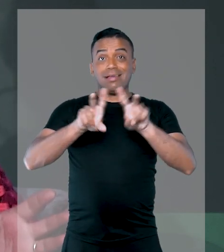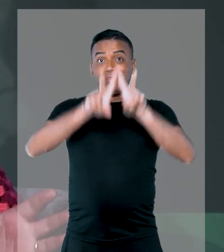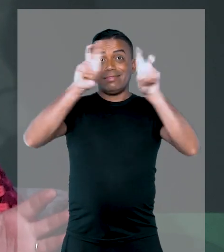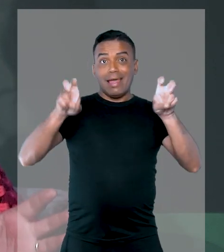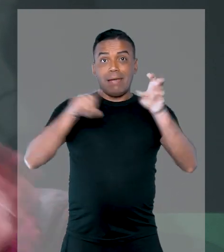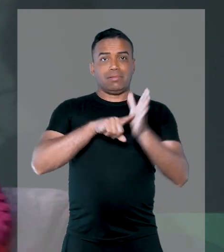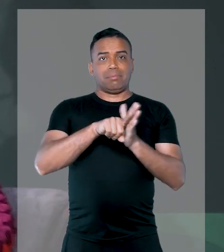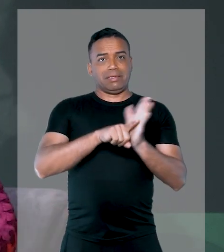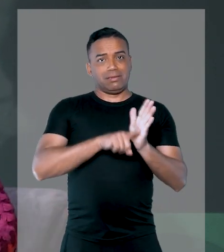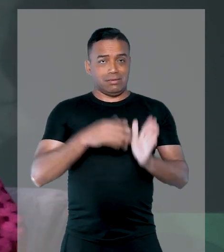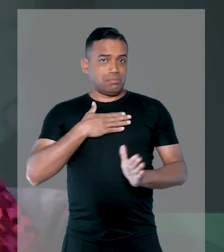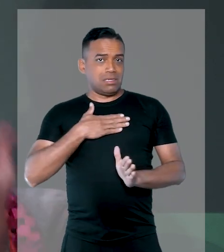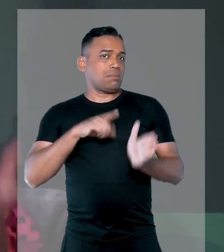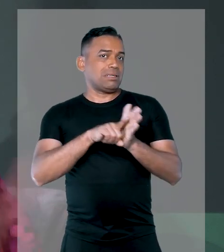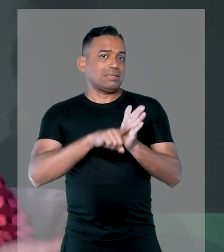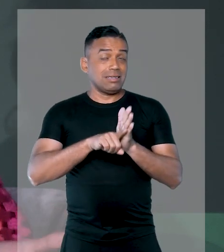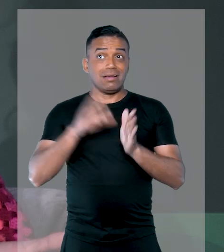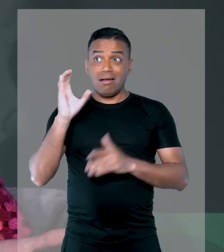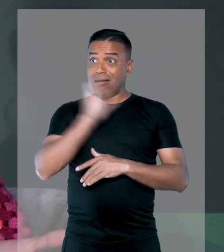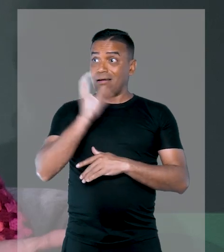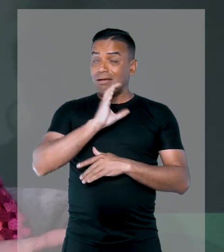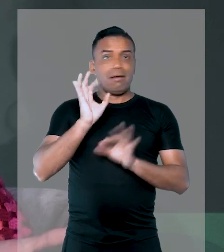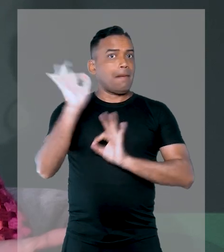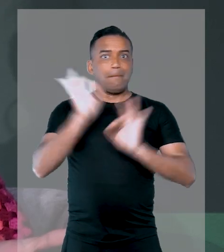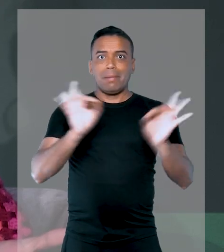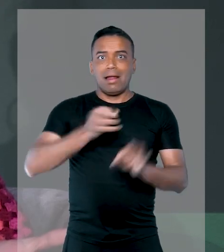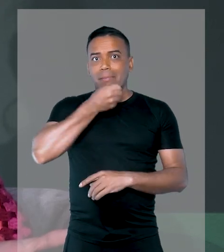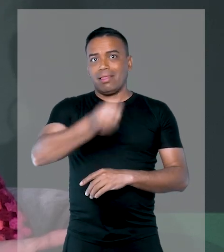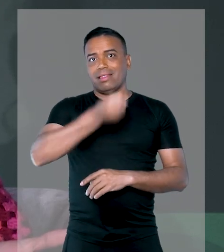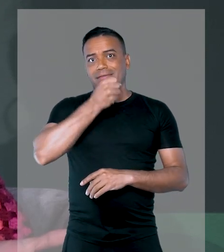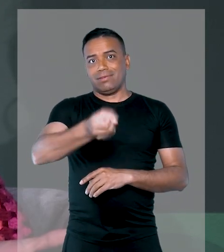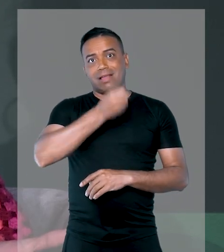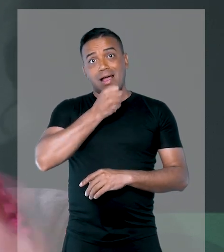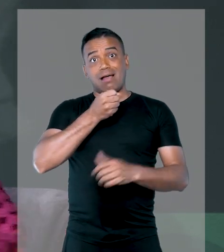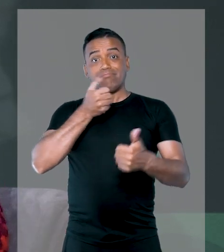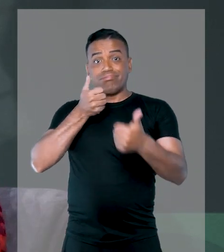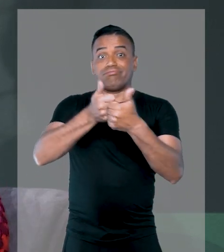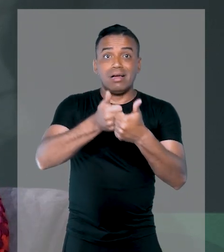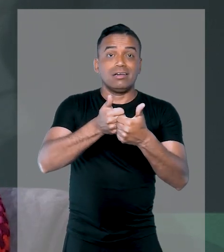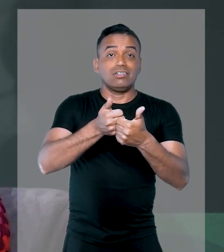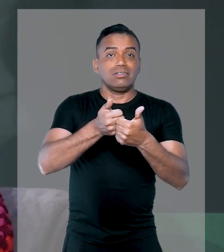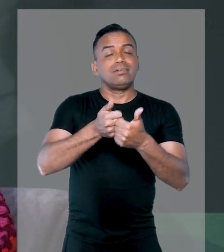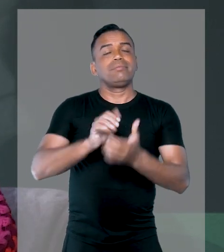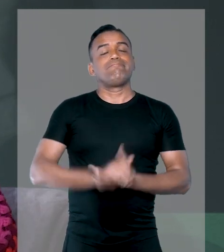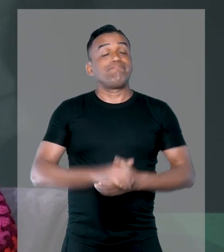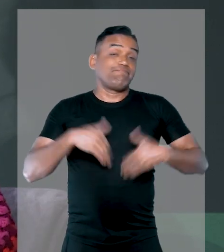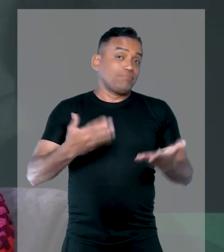muito, muito repentina, eu não pude me preparar para poder fazer as entrevistas pessoalmente com a minha avó. Então, todo